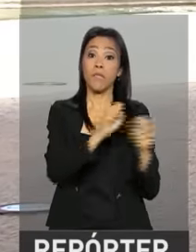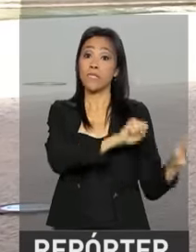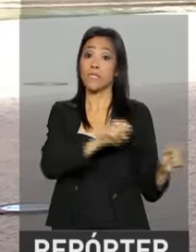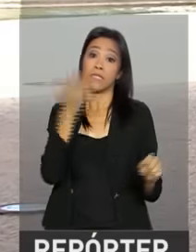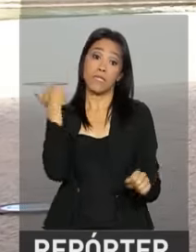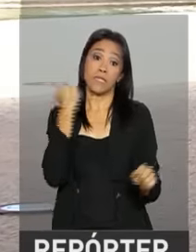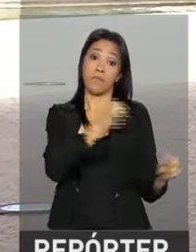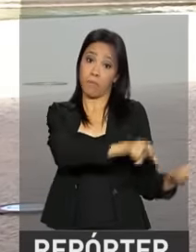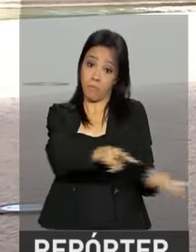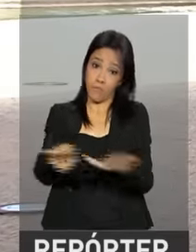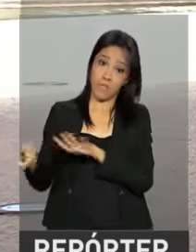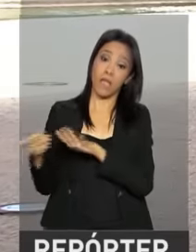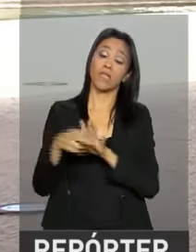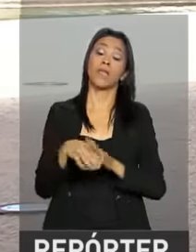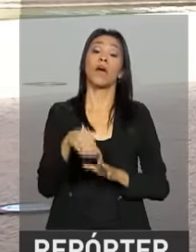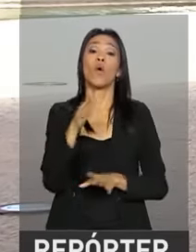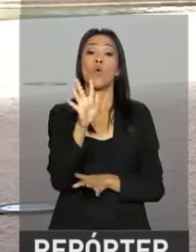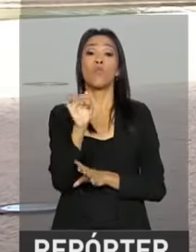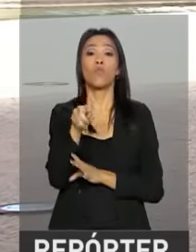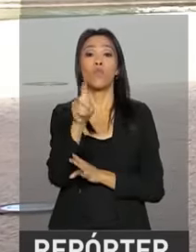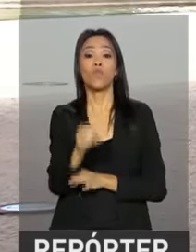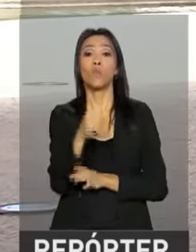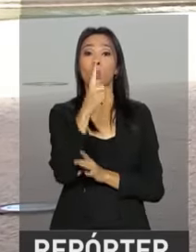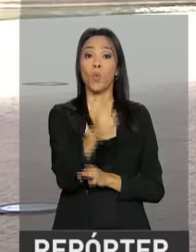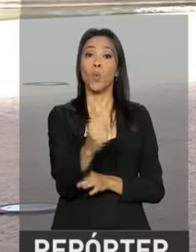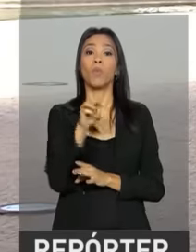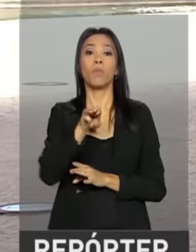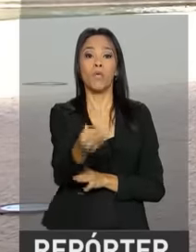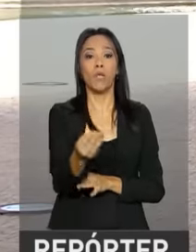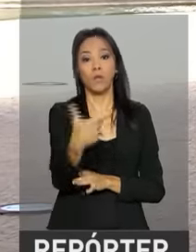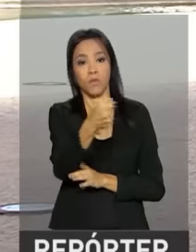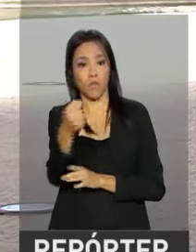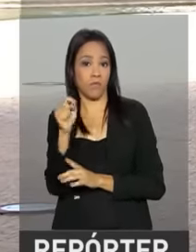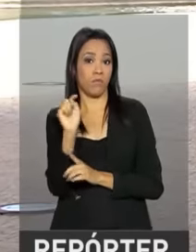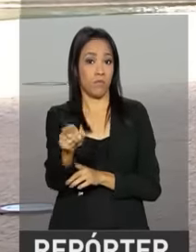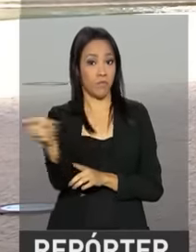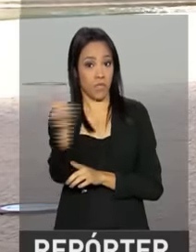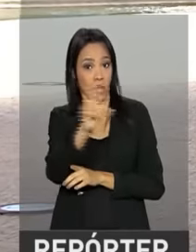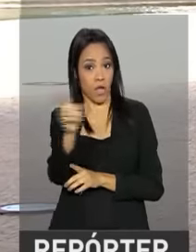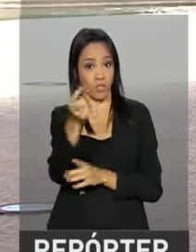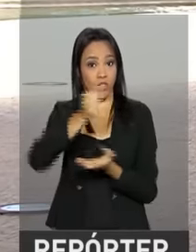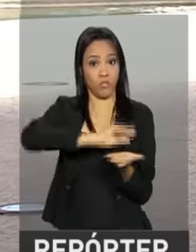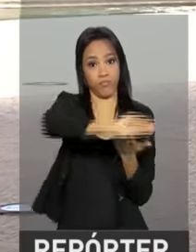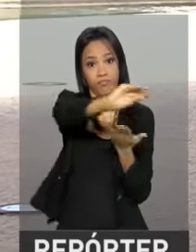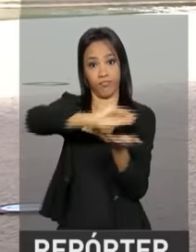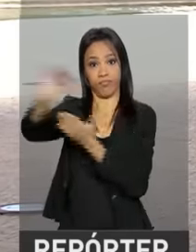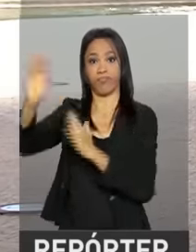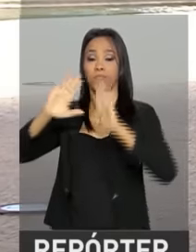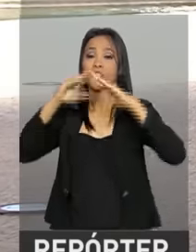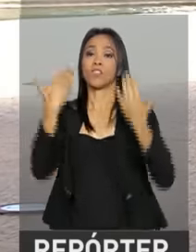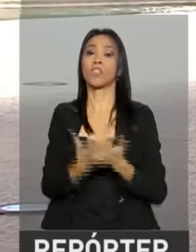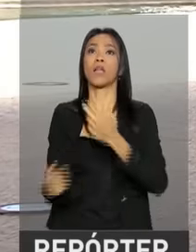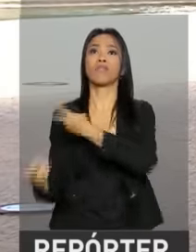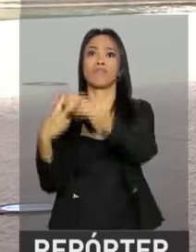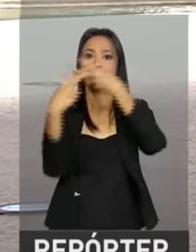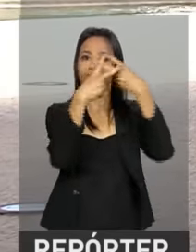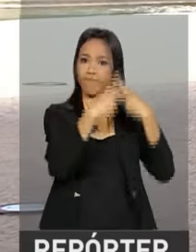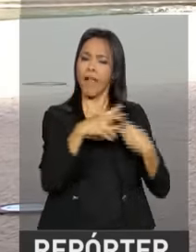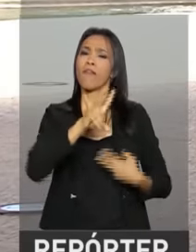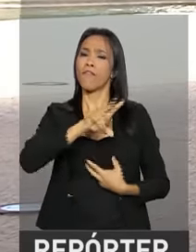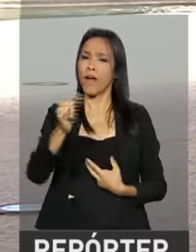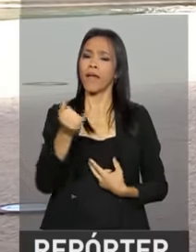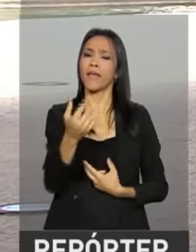Nacional liberou R bilhão 20000 milhões de reais para os Fundos penitenciários estado cada estado vai receber aí cerca de R